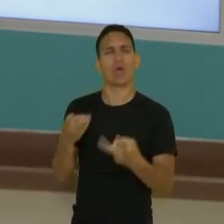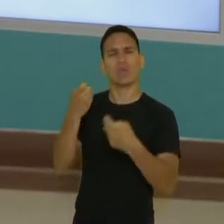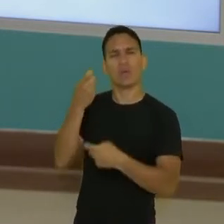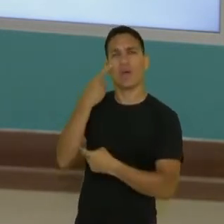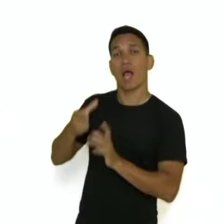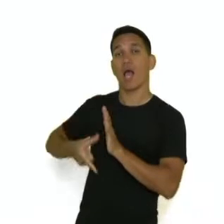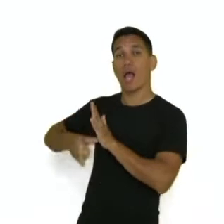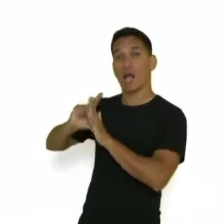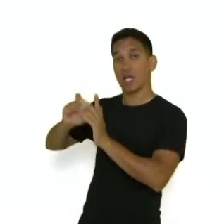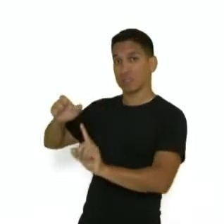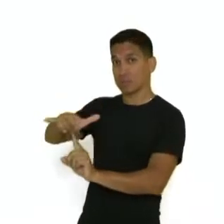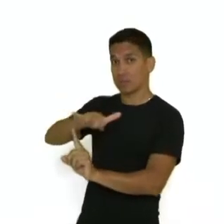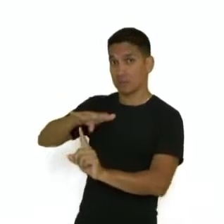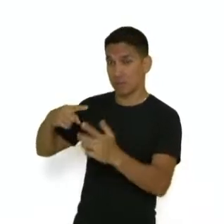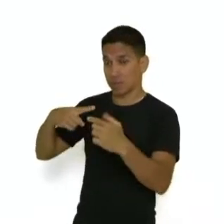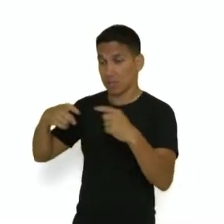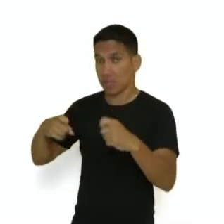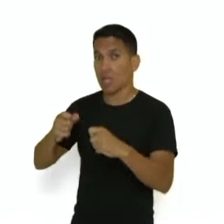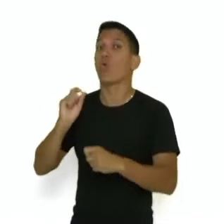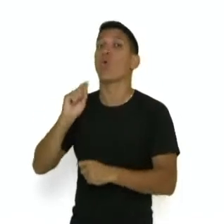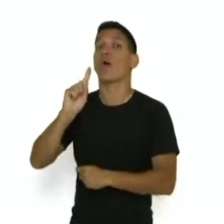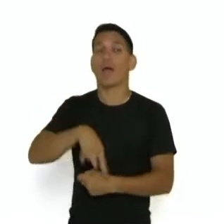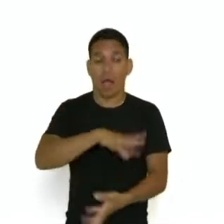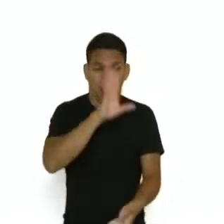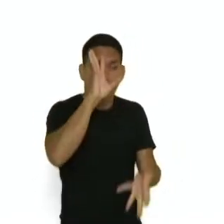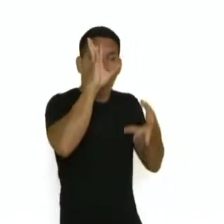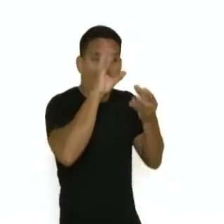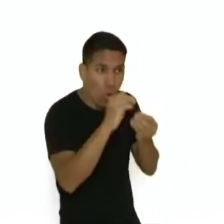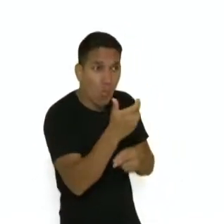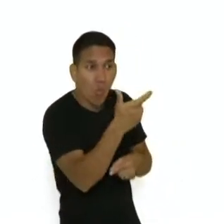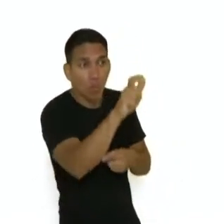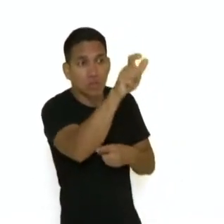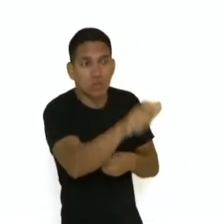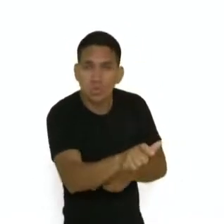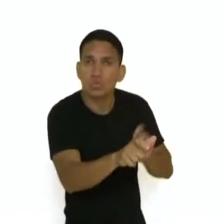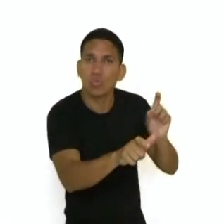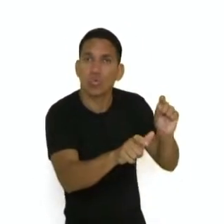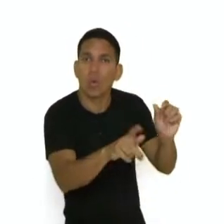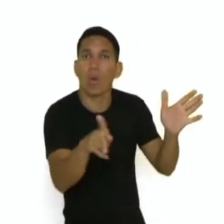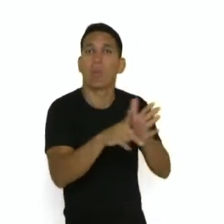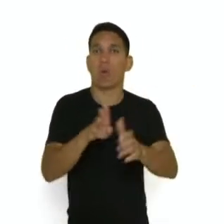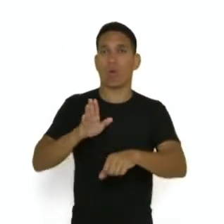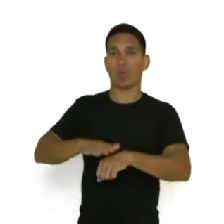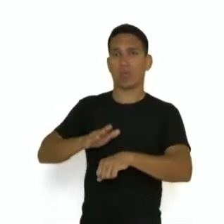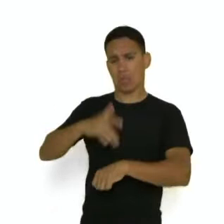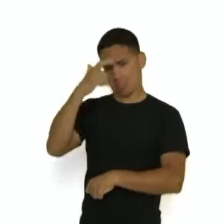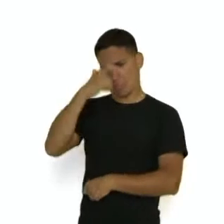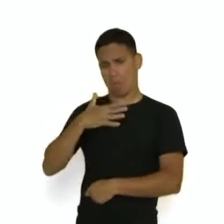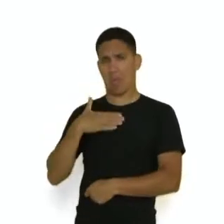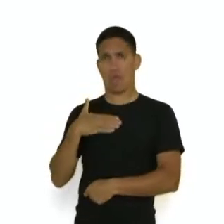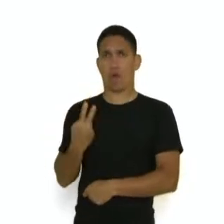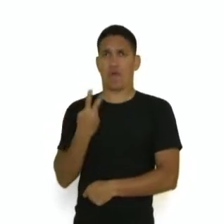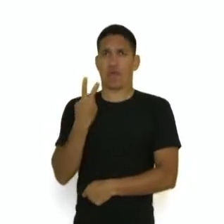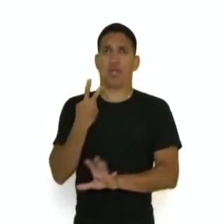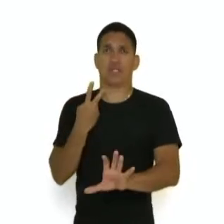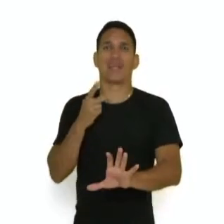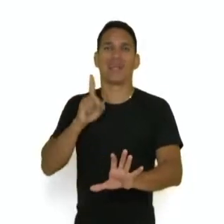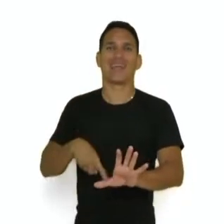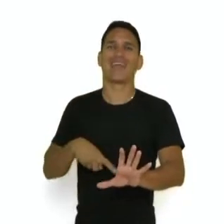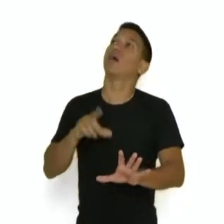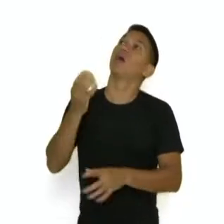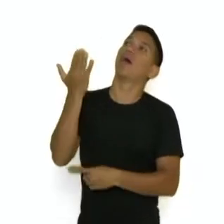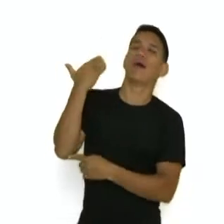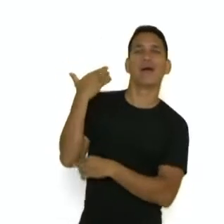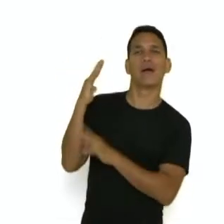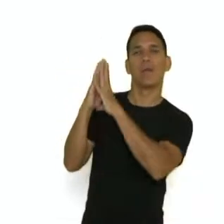científica era perpassada pela compreensão do outro a partir dos próprios valores, que eram europeus e ocidentais,